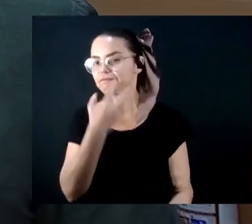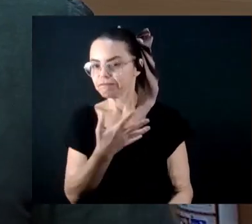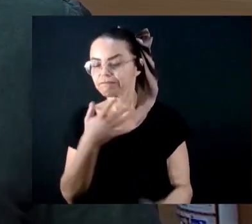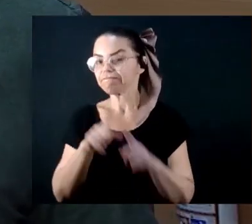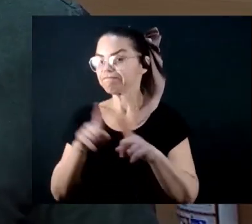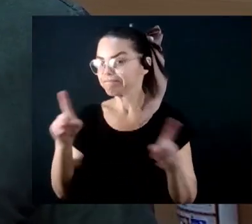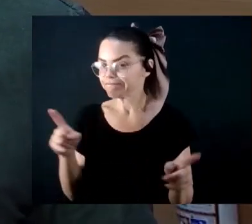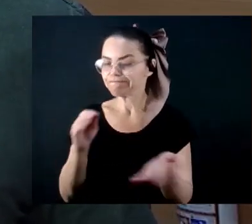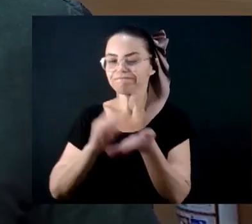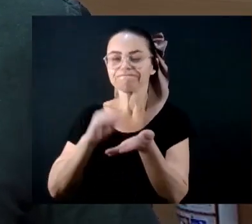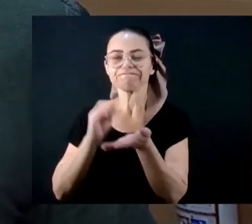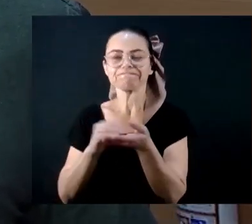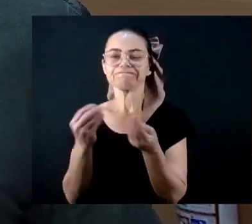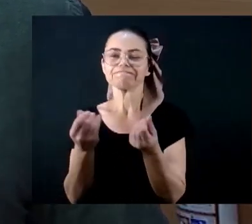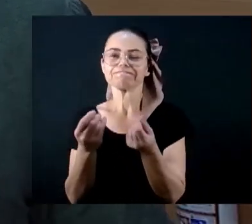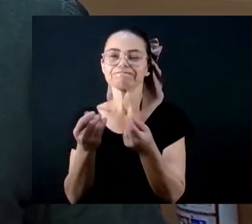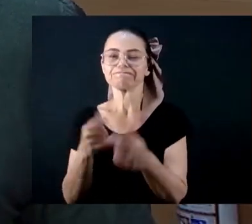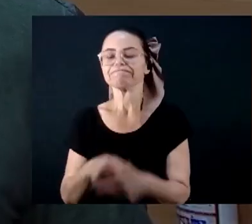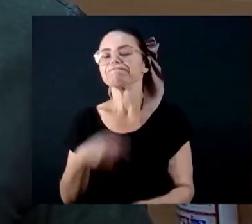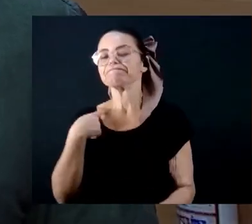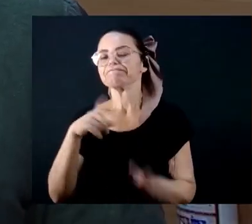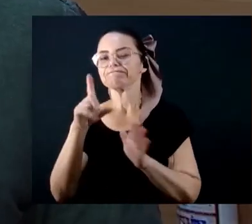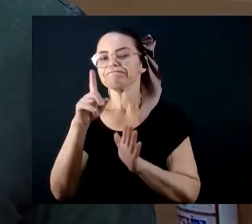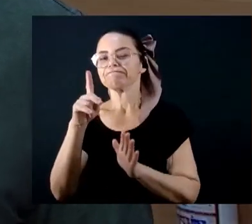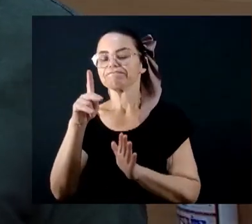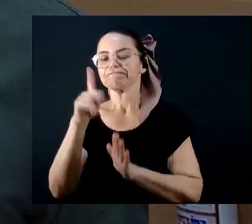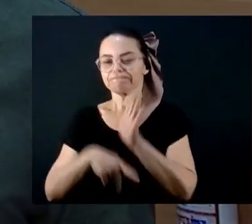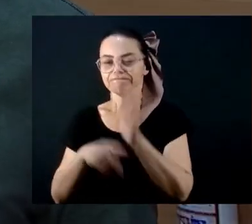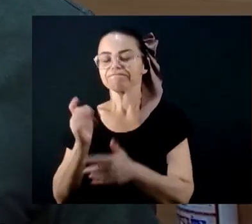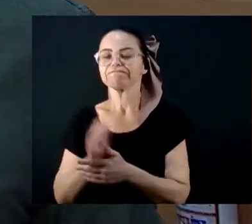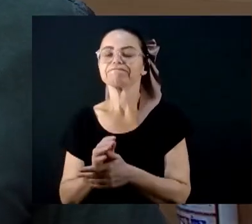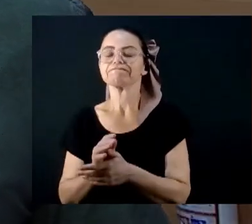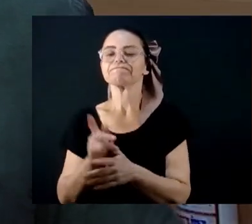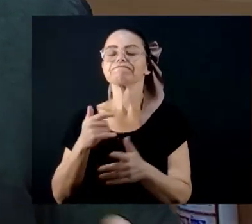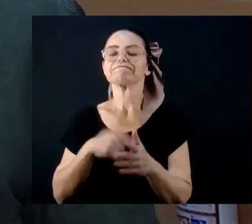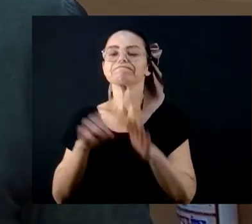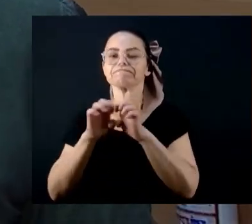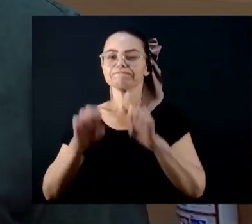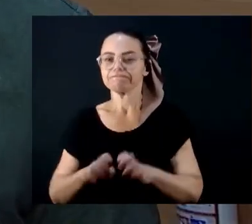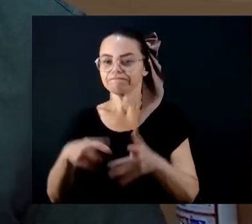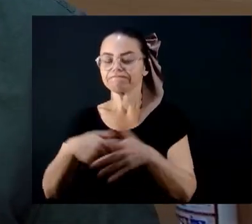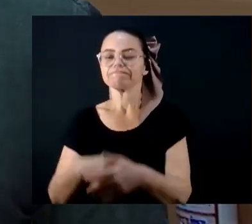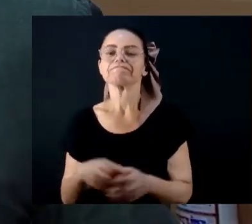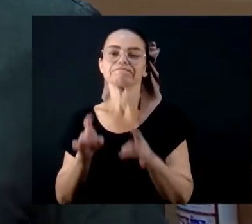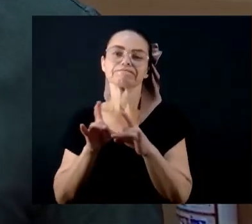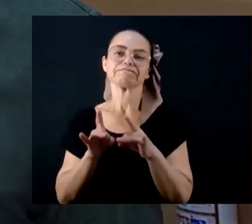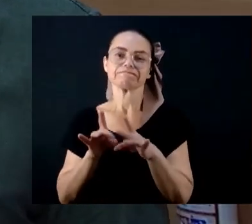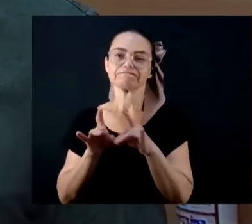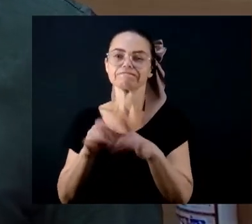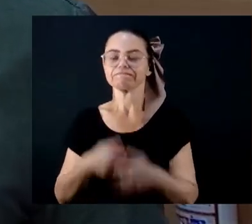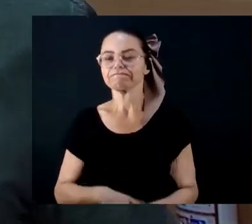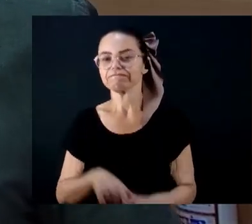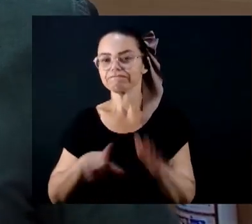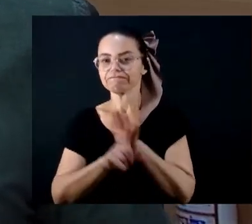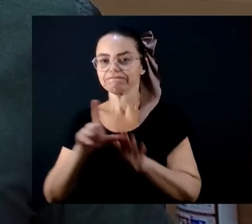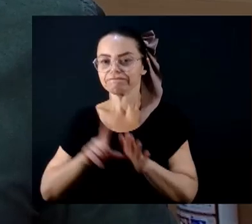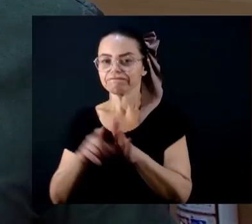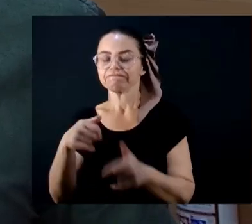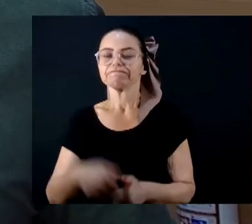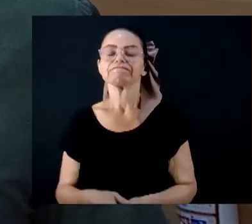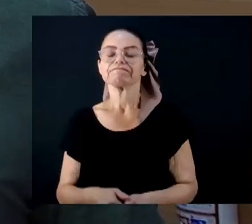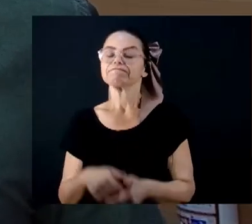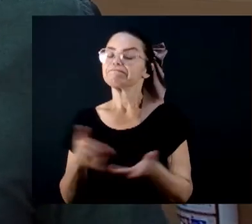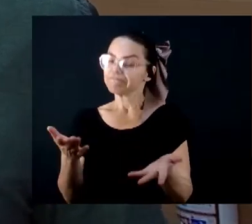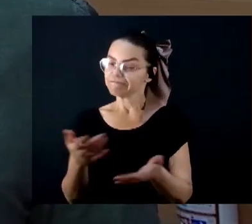falta aquela carinha de projeto de lei com as formalidades, com a estrutura, né, da técnica legislativa, como a gente costuma dizer. Então isso,